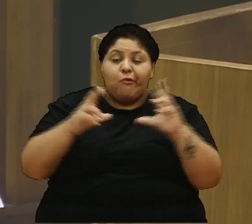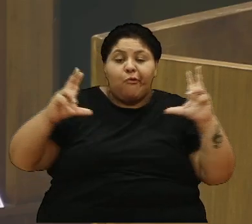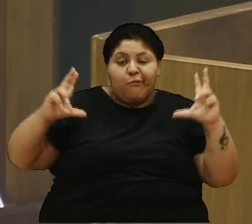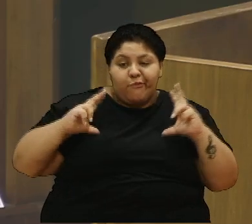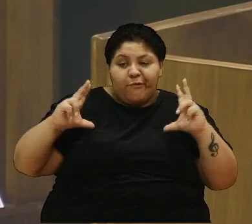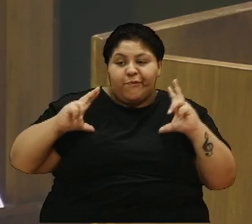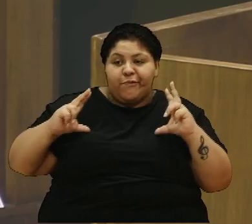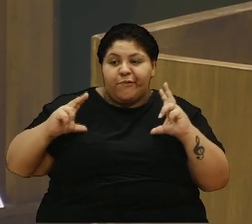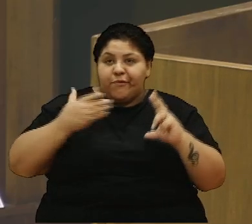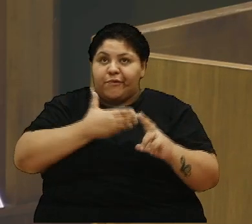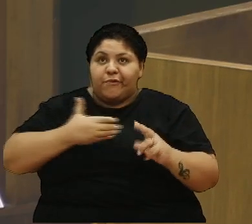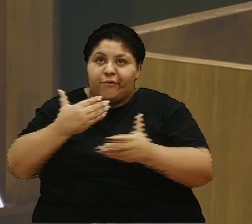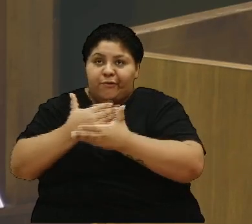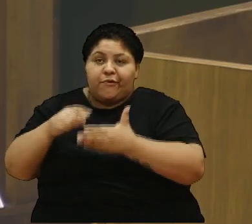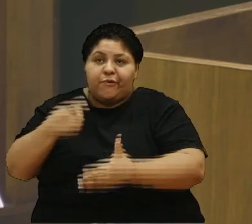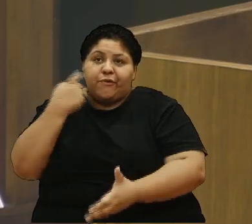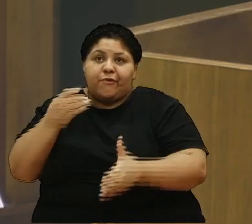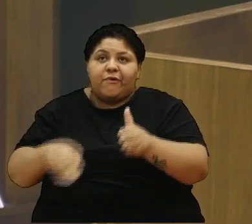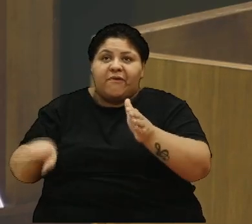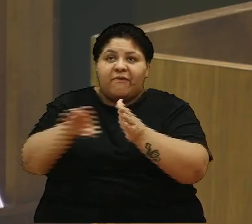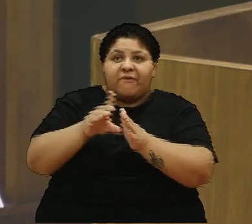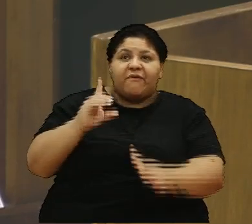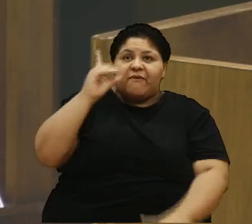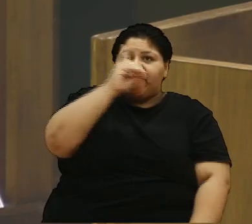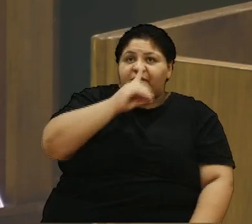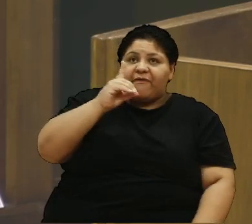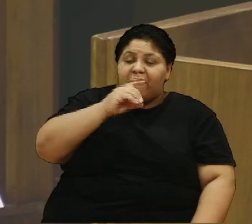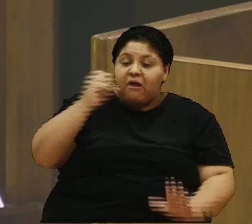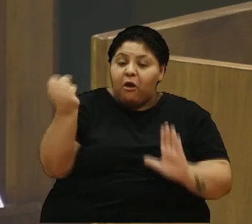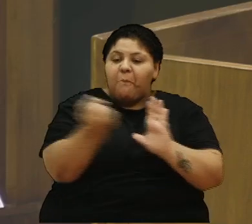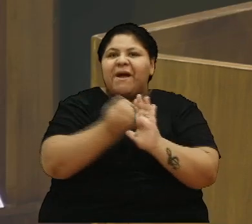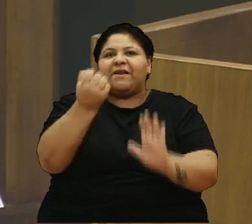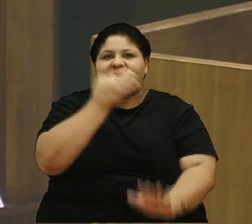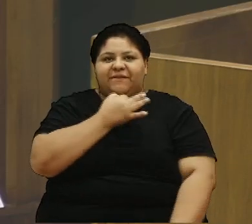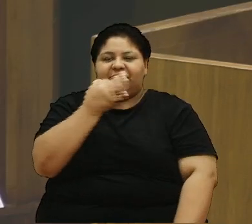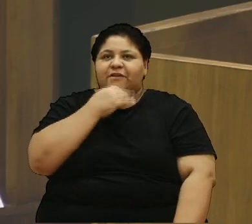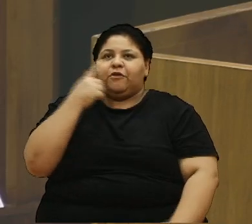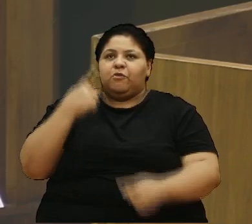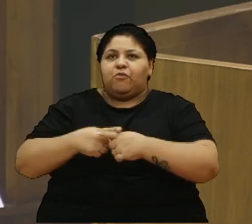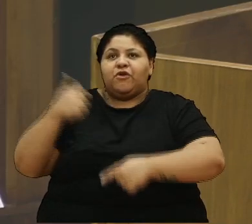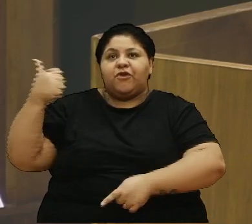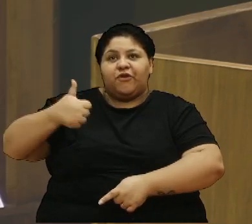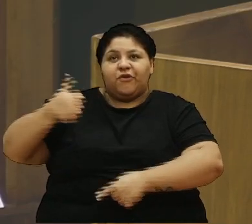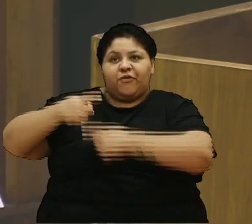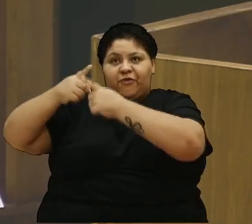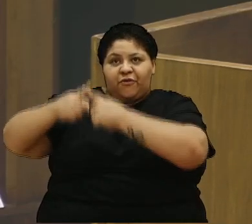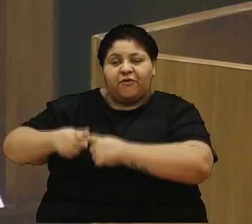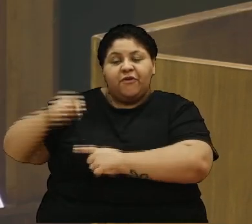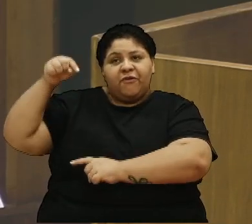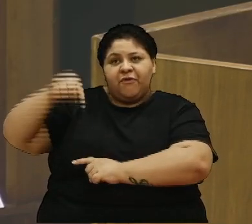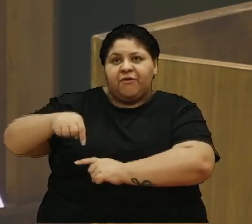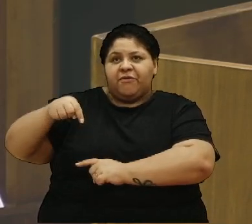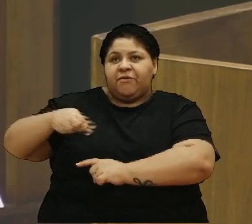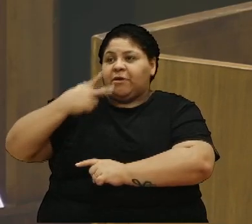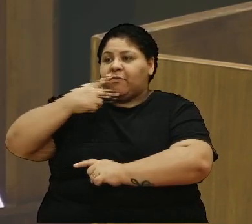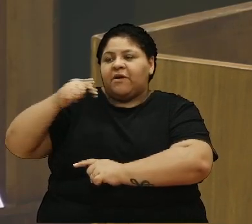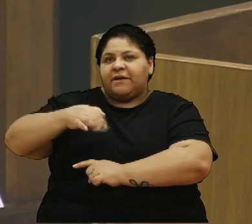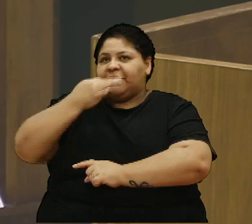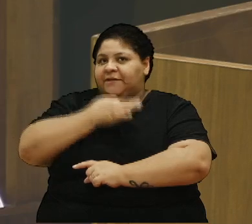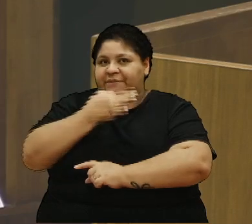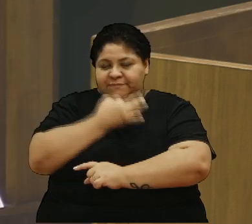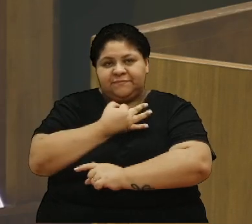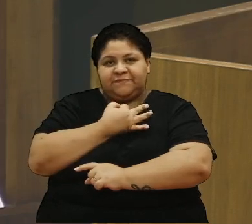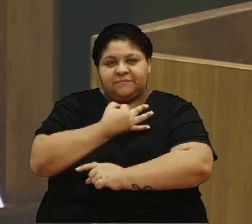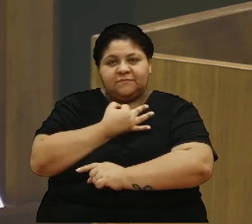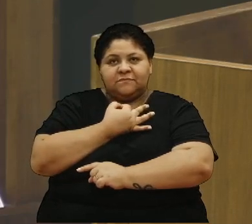isso. Começa nessa sexta, vai até o domingo, é um marco para nossa cidade, porque é a primeira vez que está tendo algo desse tamanho, né? Aqui na